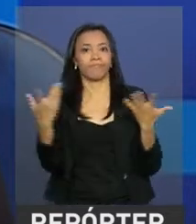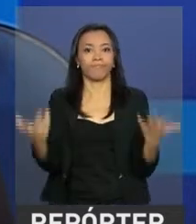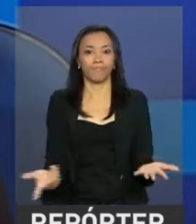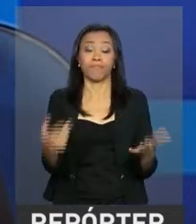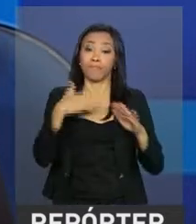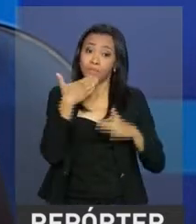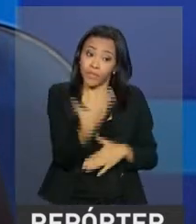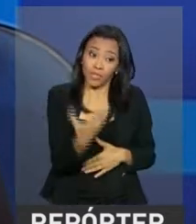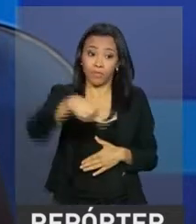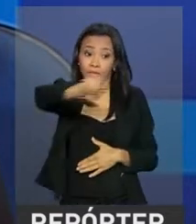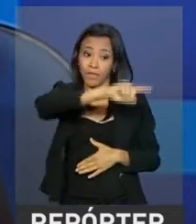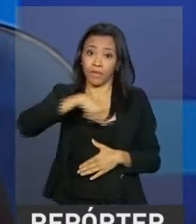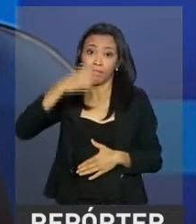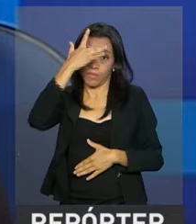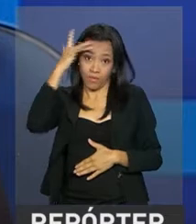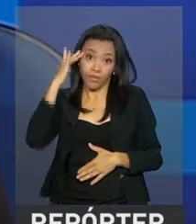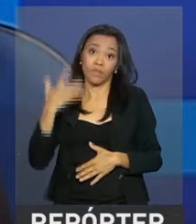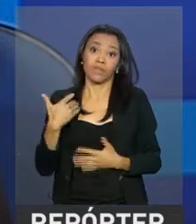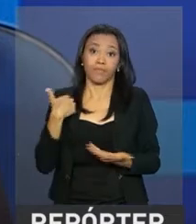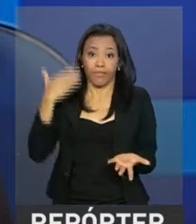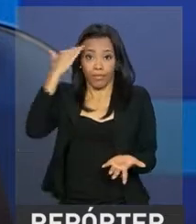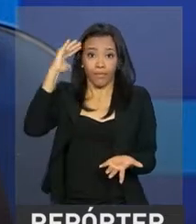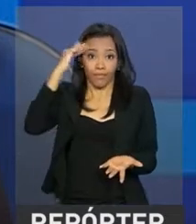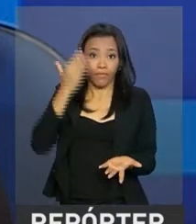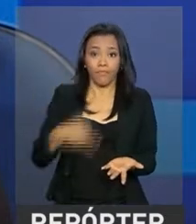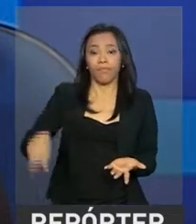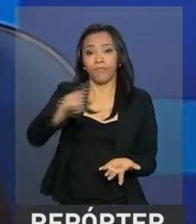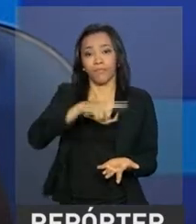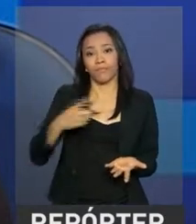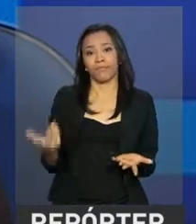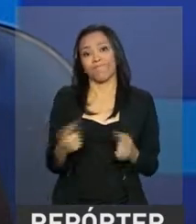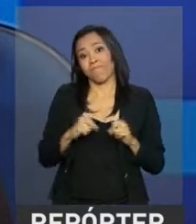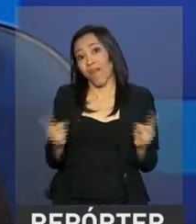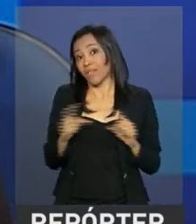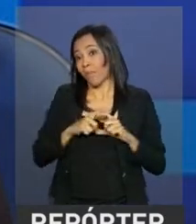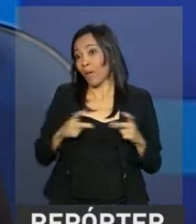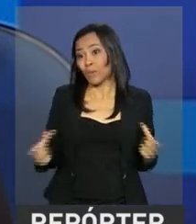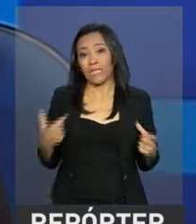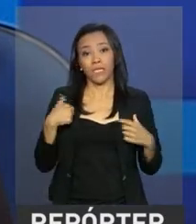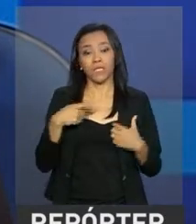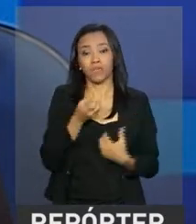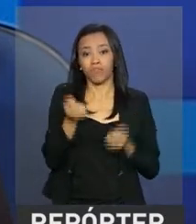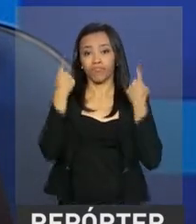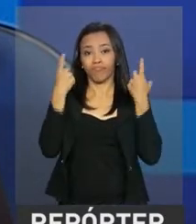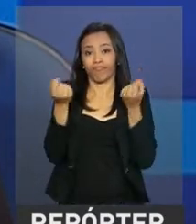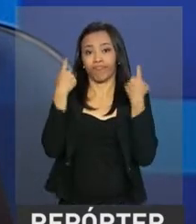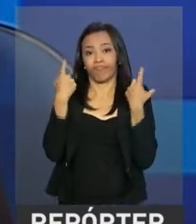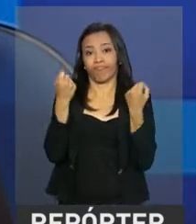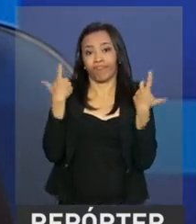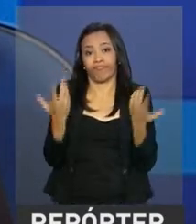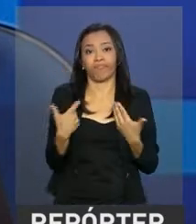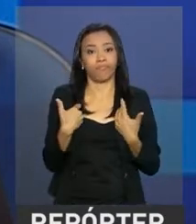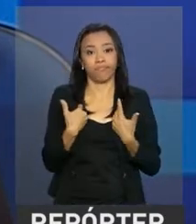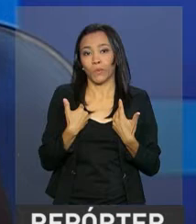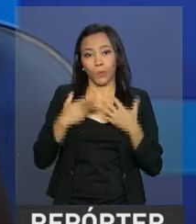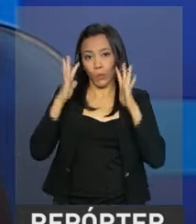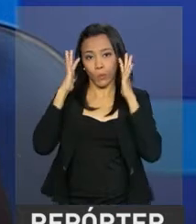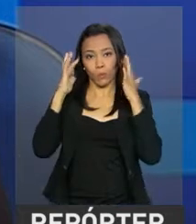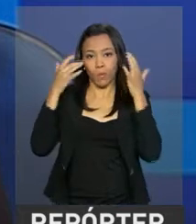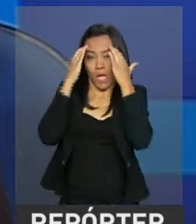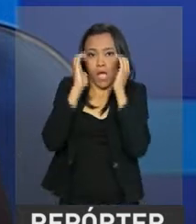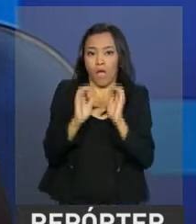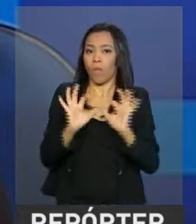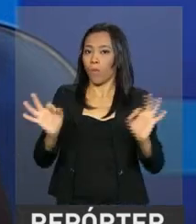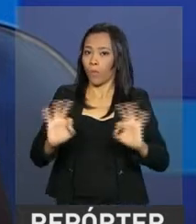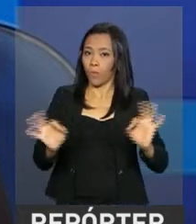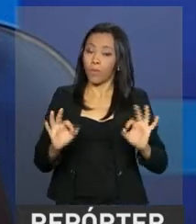saída desse impasse. Como nem todos ouviram o nosso chamamento, nós chegamos ao